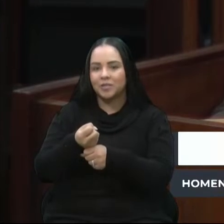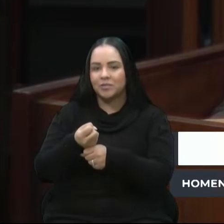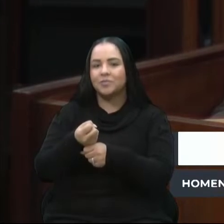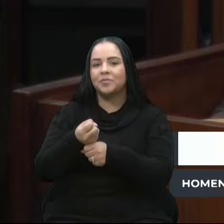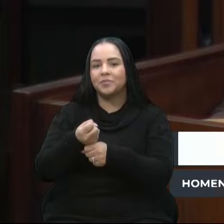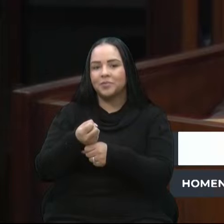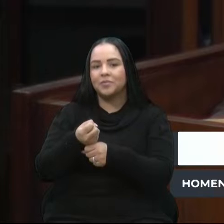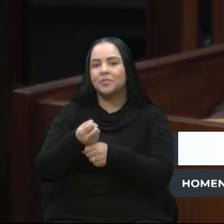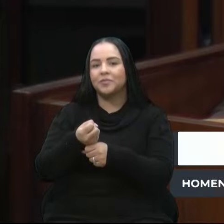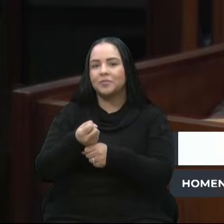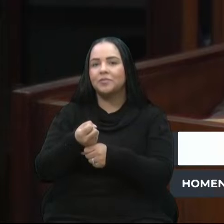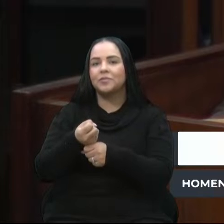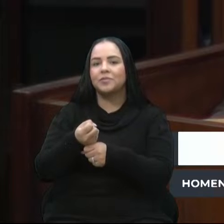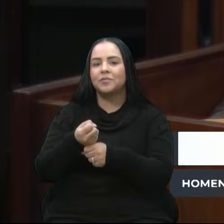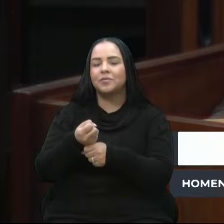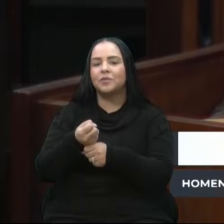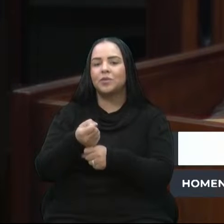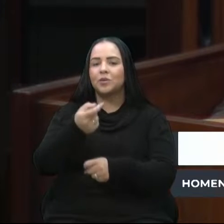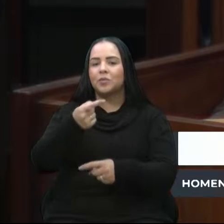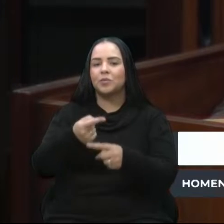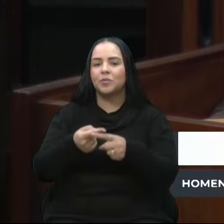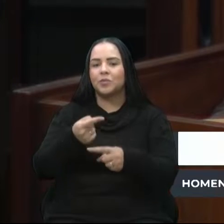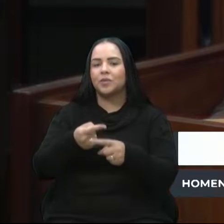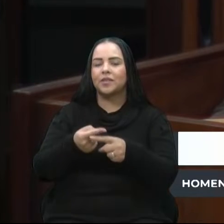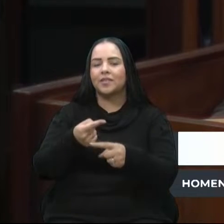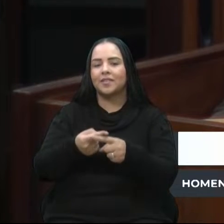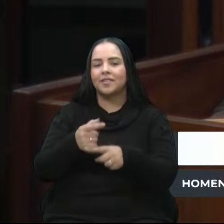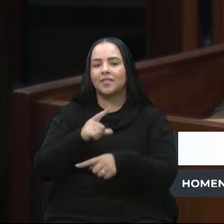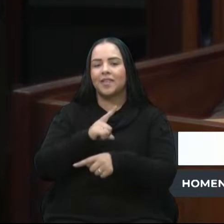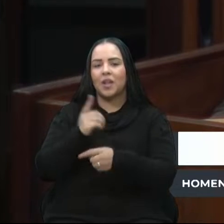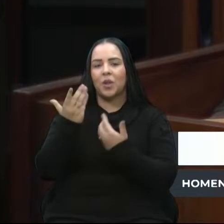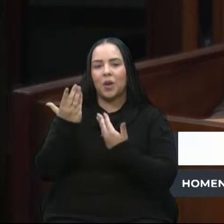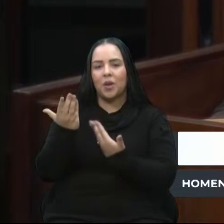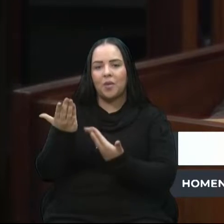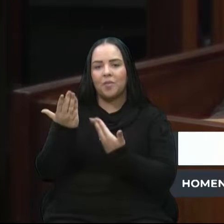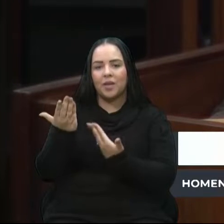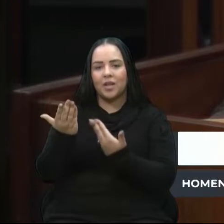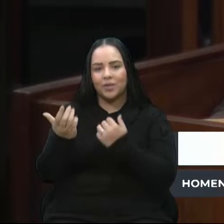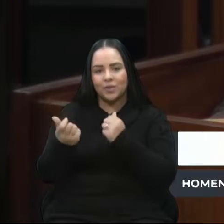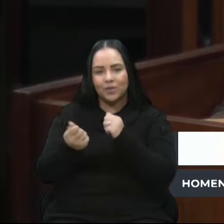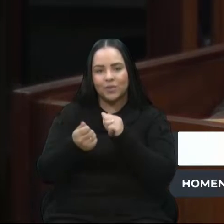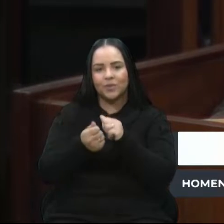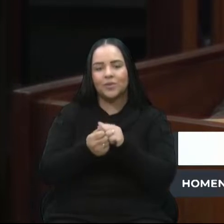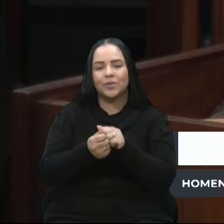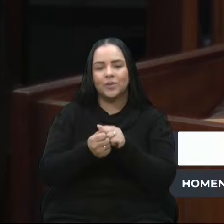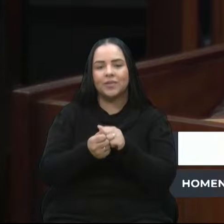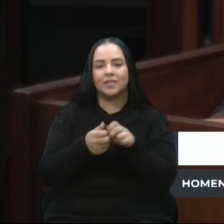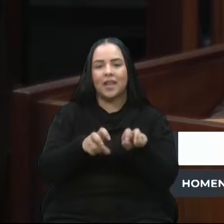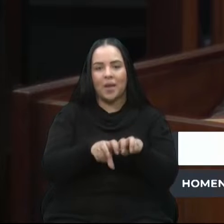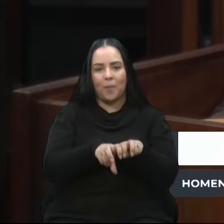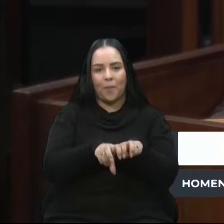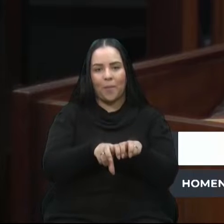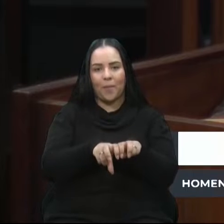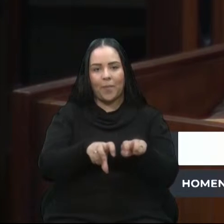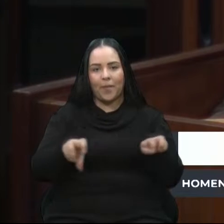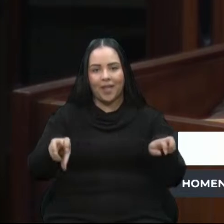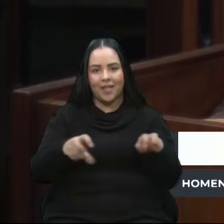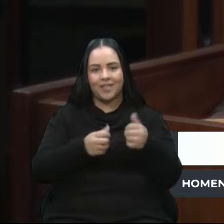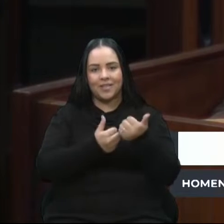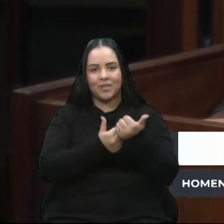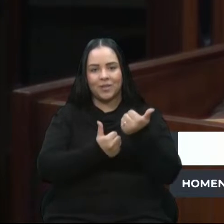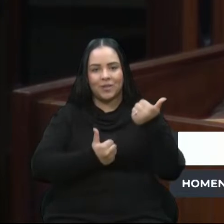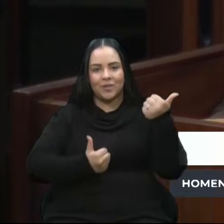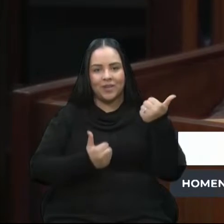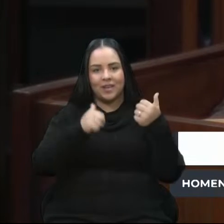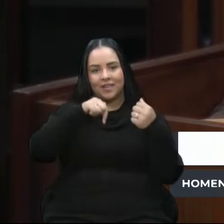por ter feito essa homenagem a partir da mesa da diretora da Câmara de